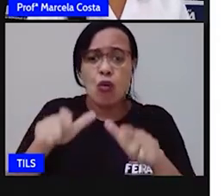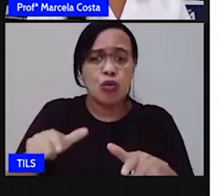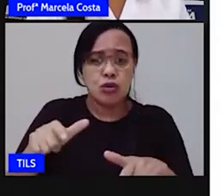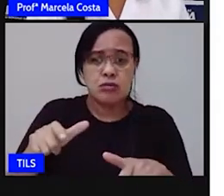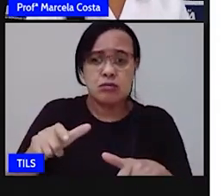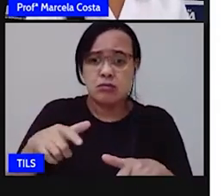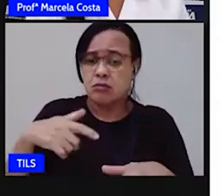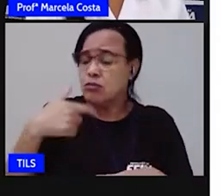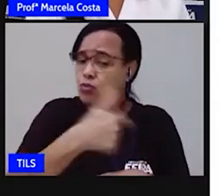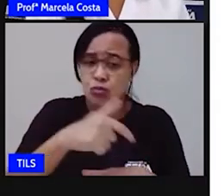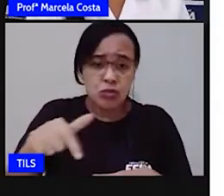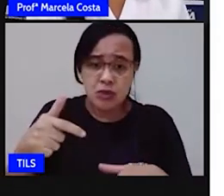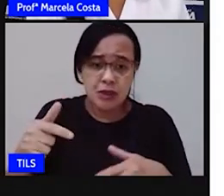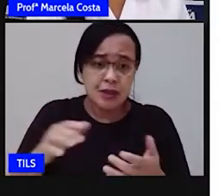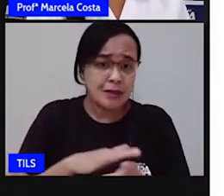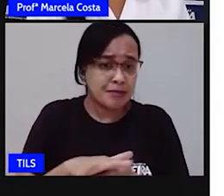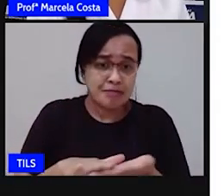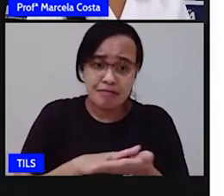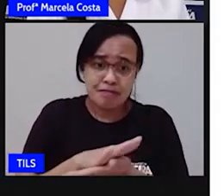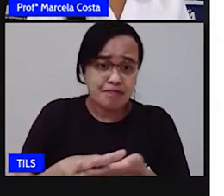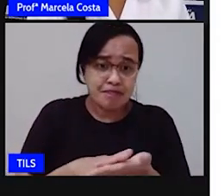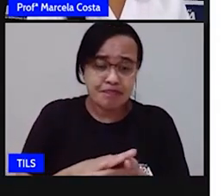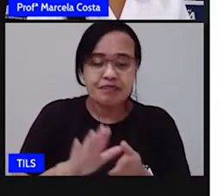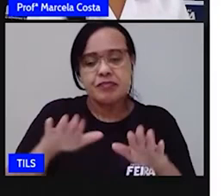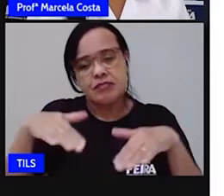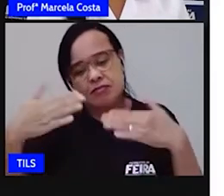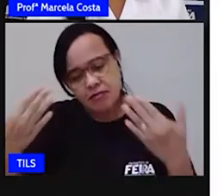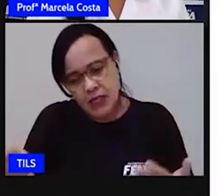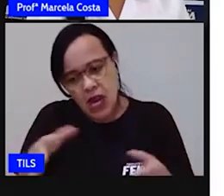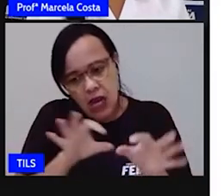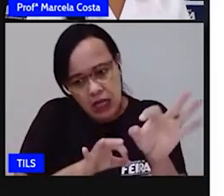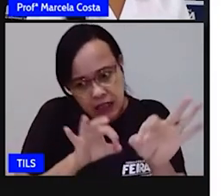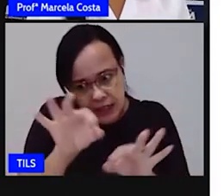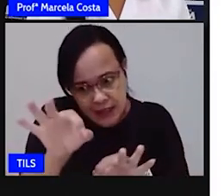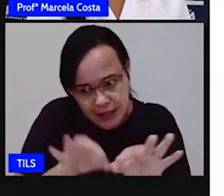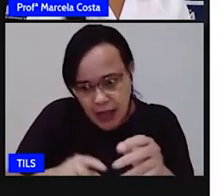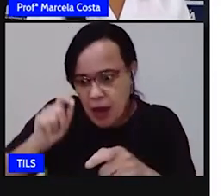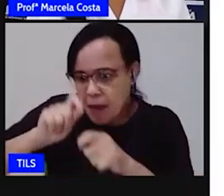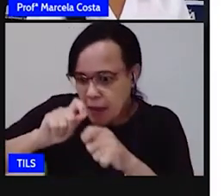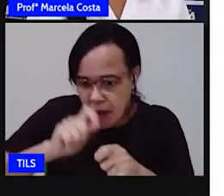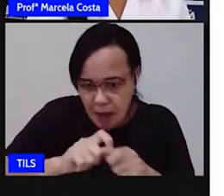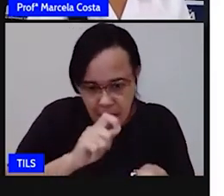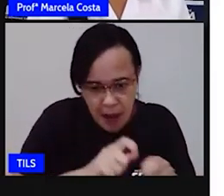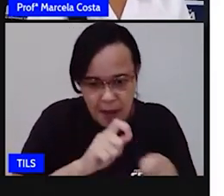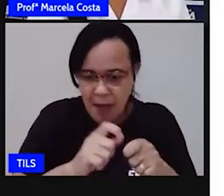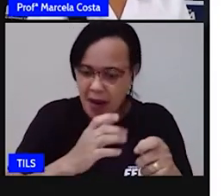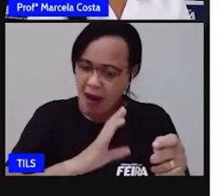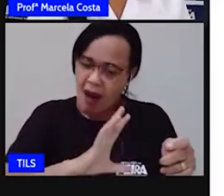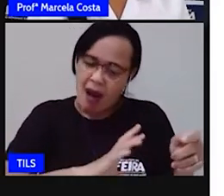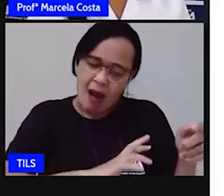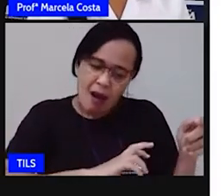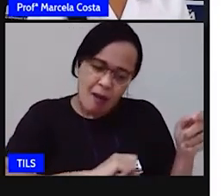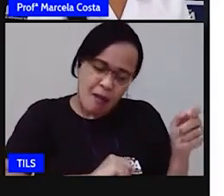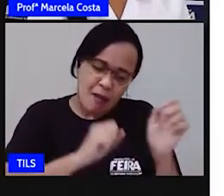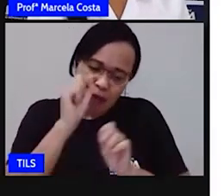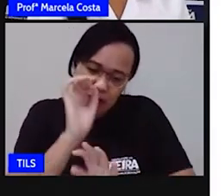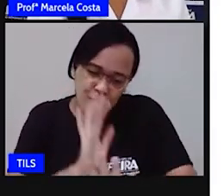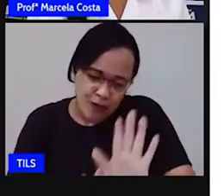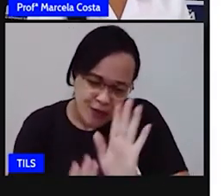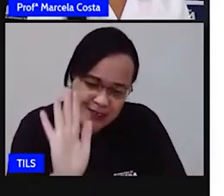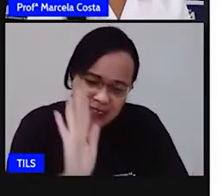ali. Mas era feita com muito esmero.